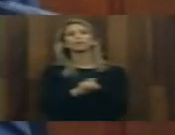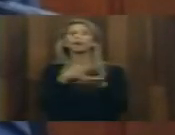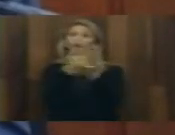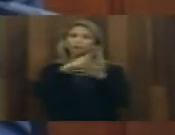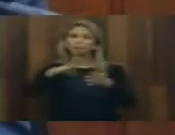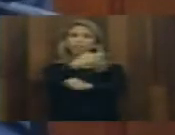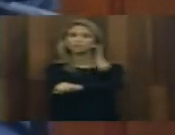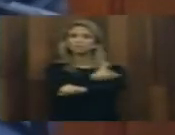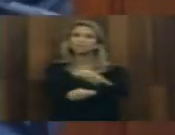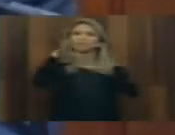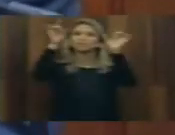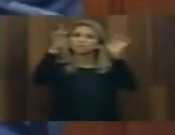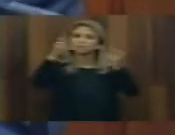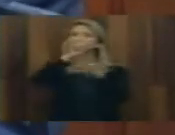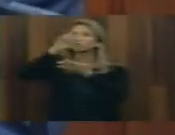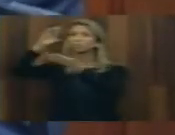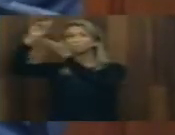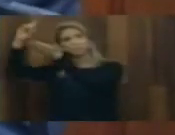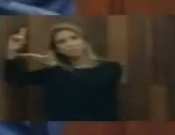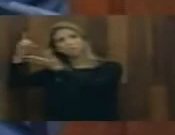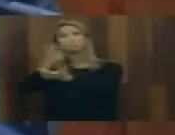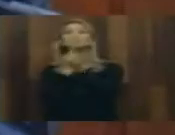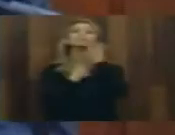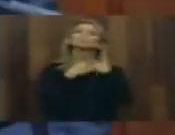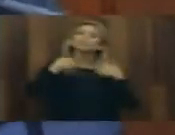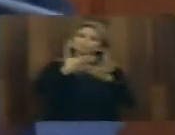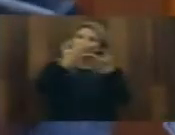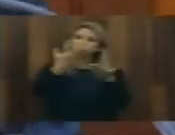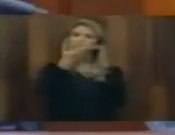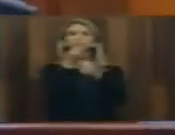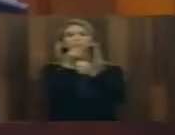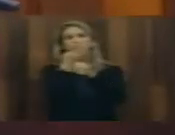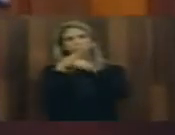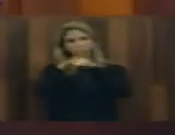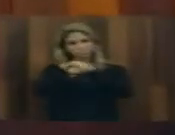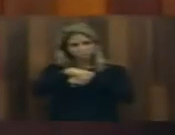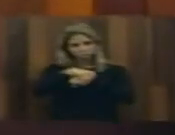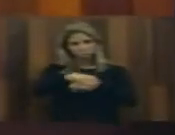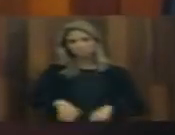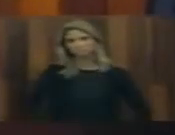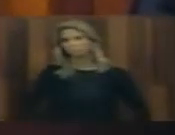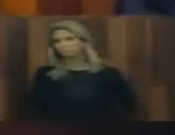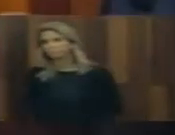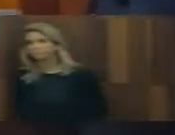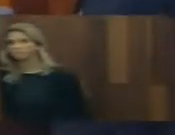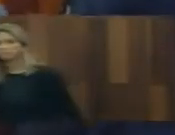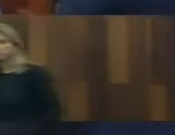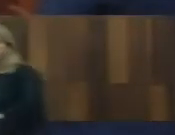encerrada a sessão em nome de Deus, desejando a todos e a todas uma boa noite.